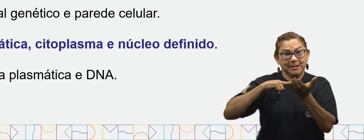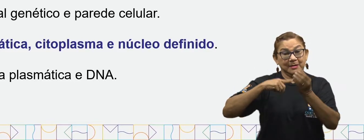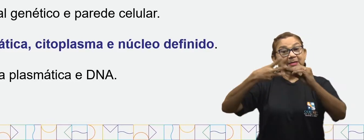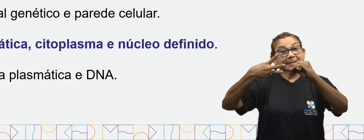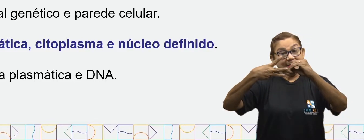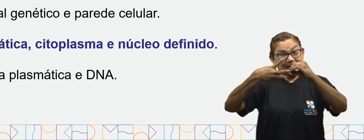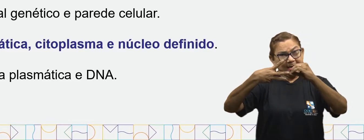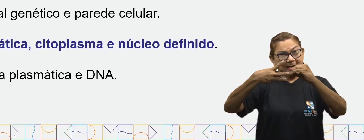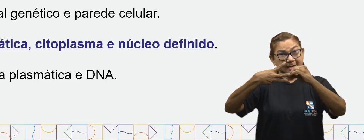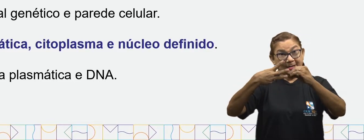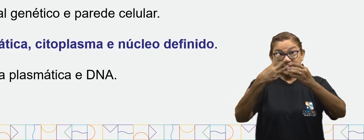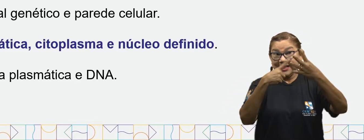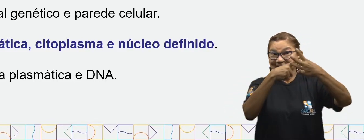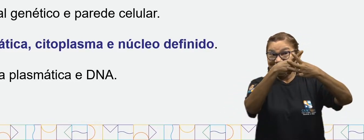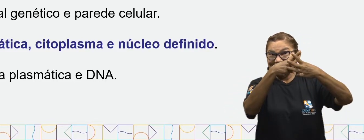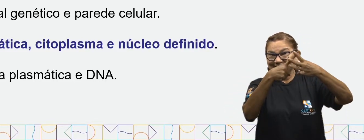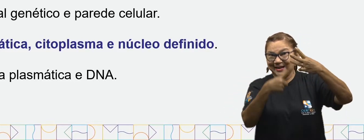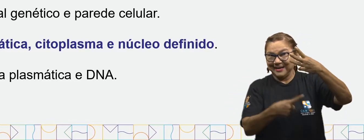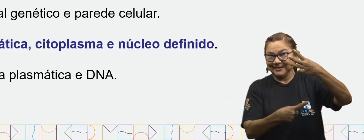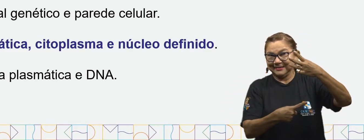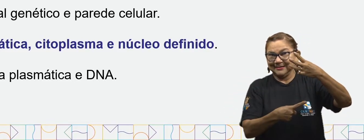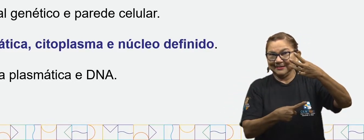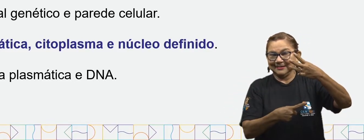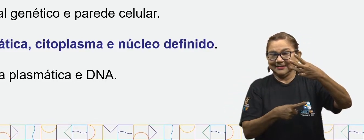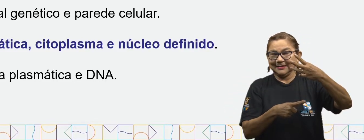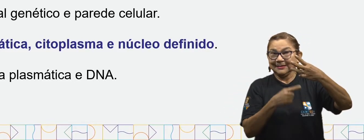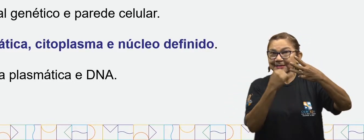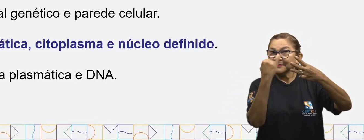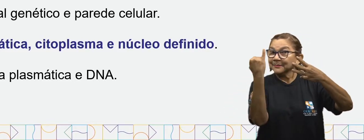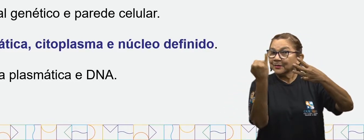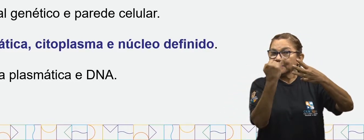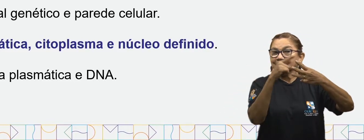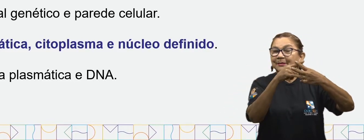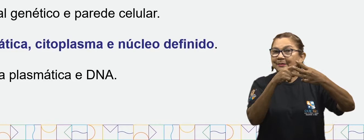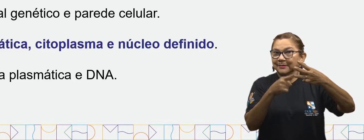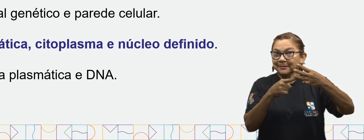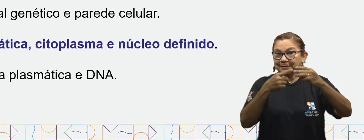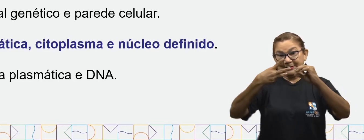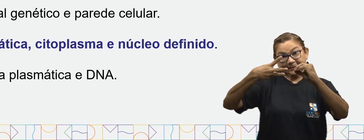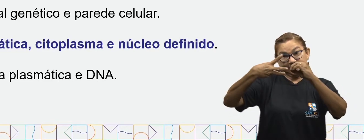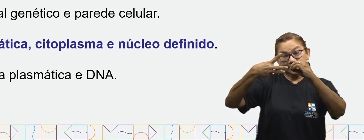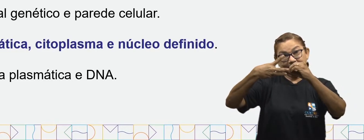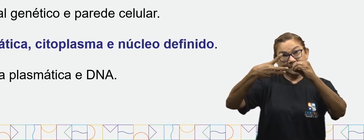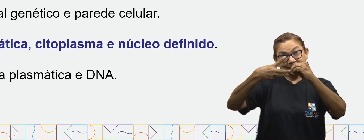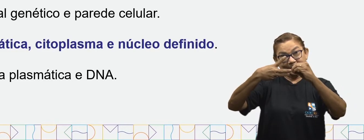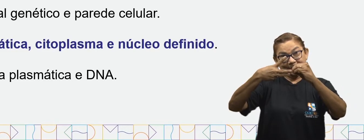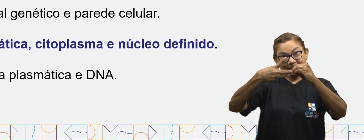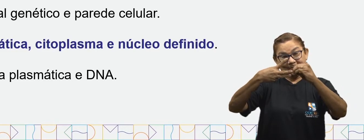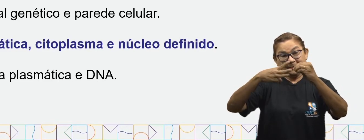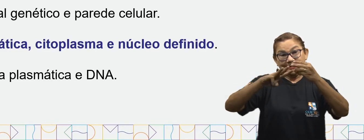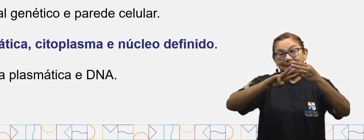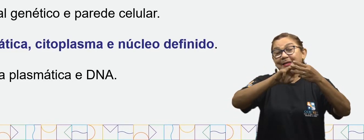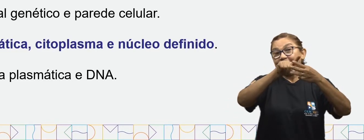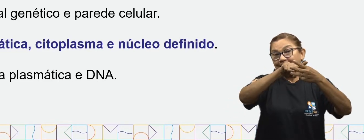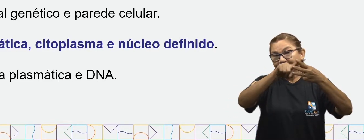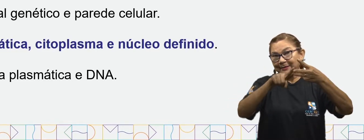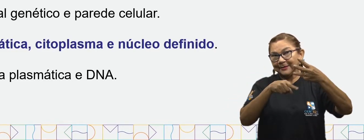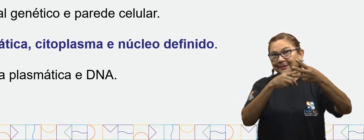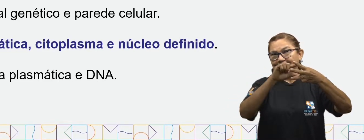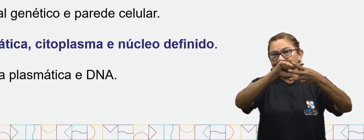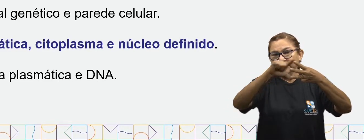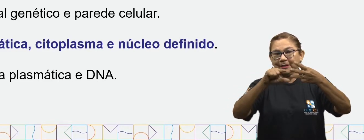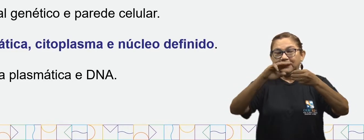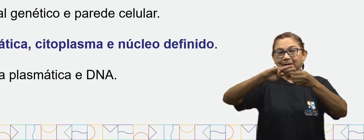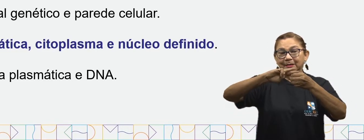forma básica essas três estruturas. A membrana plasmática, que faz comunicação com o meio